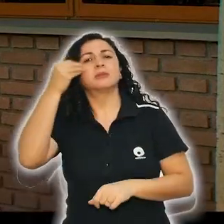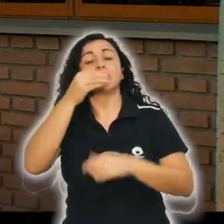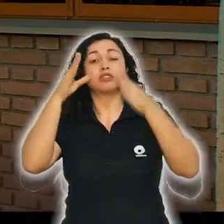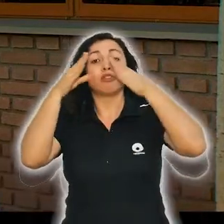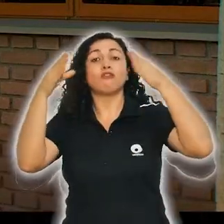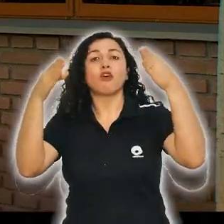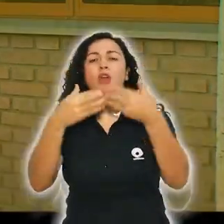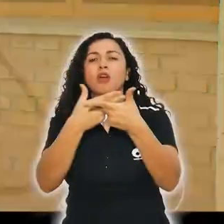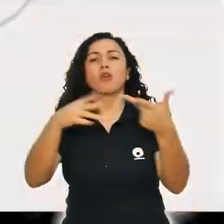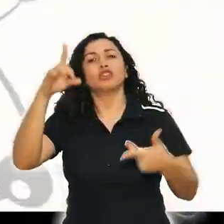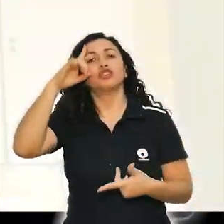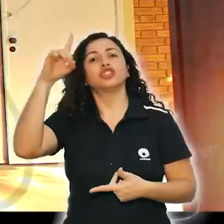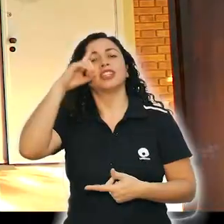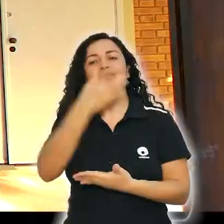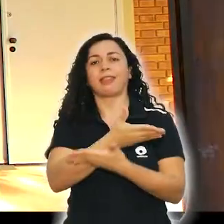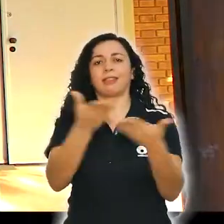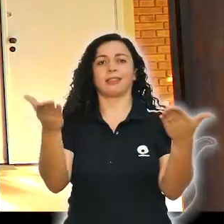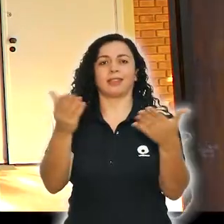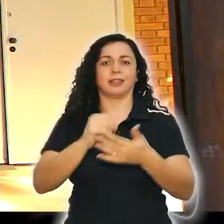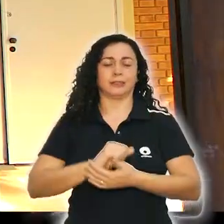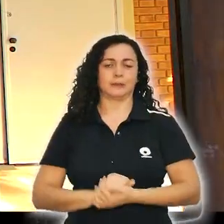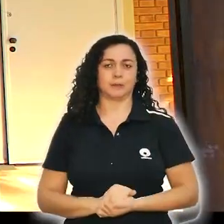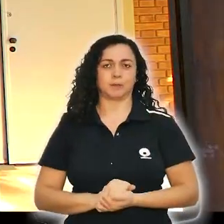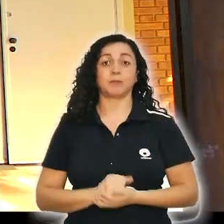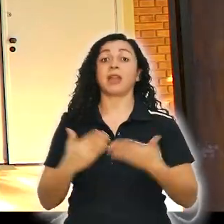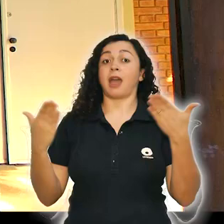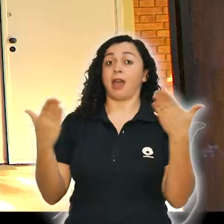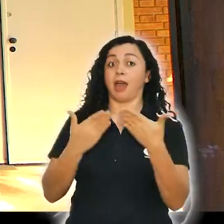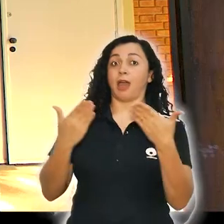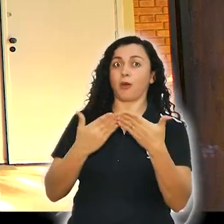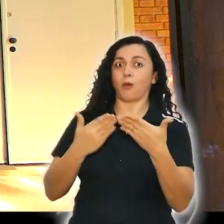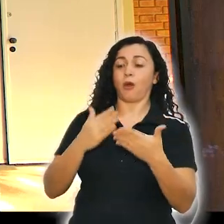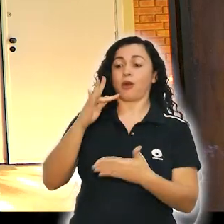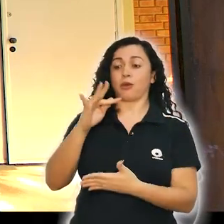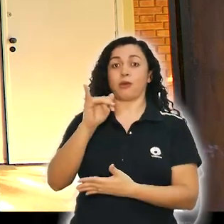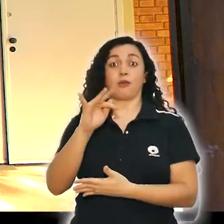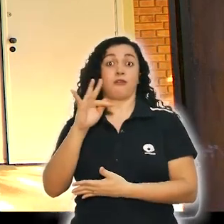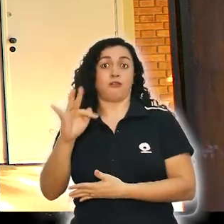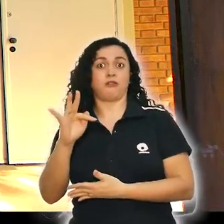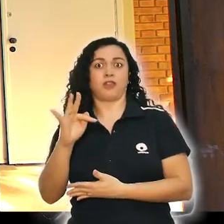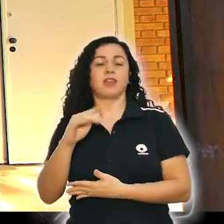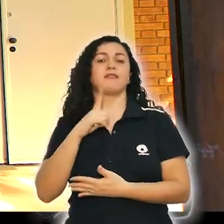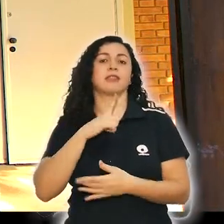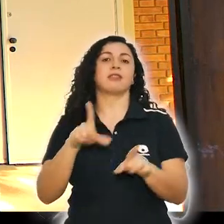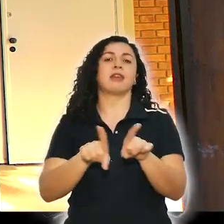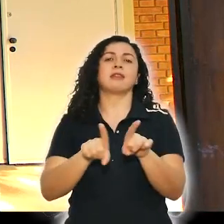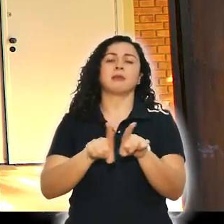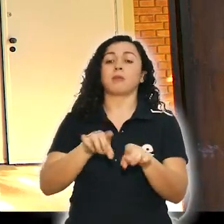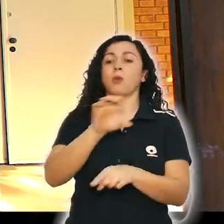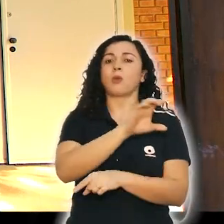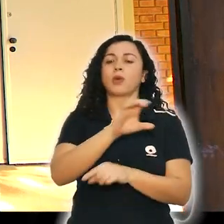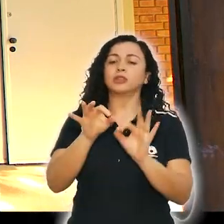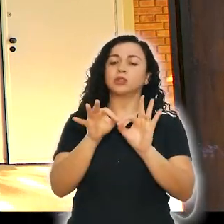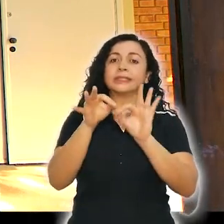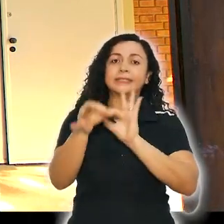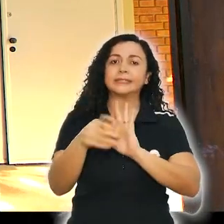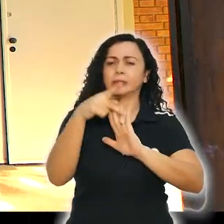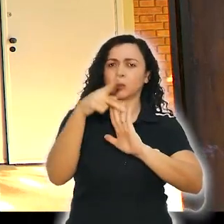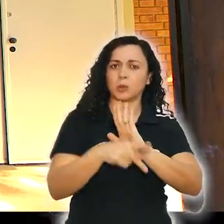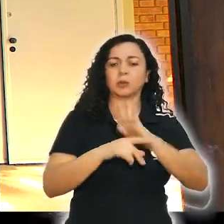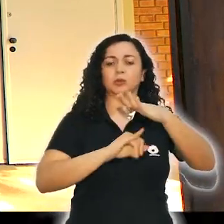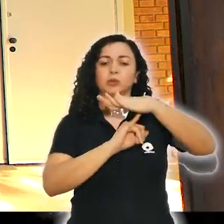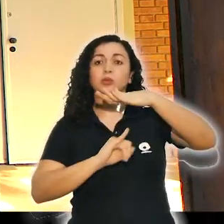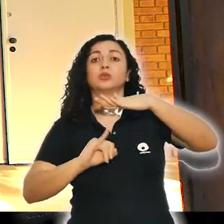a coisas do dia a dia deles. Nas edições mais recentes, a coordenação de extensão do